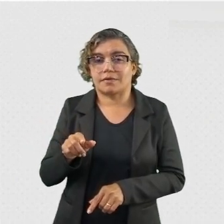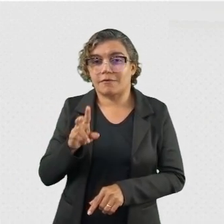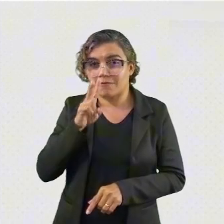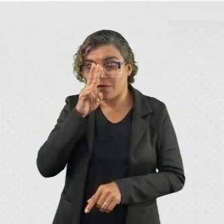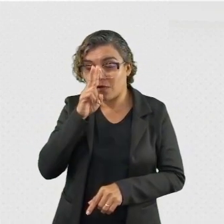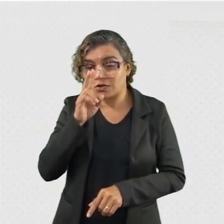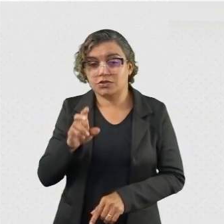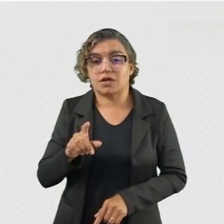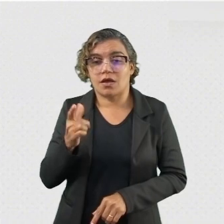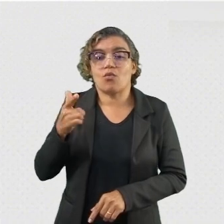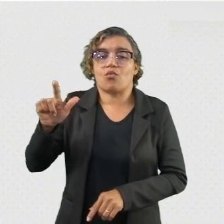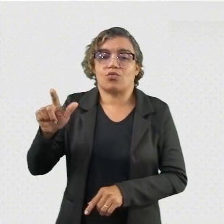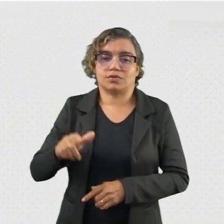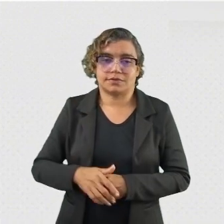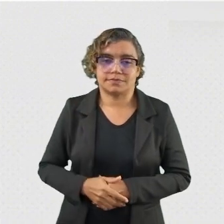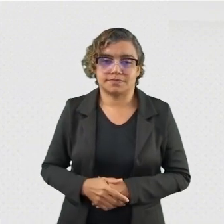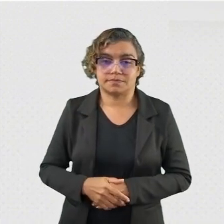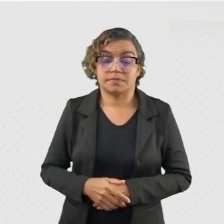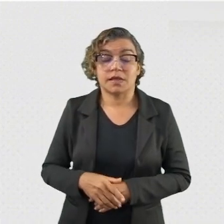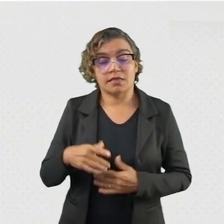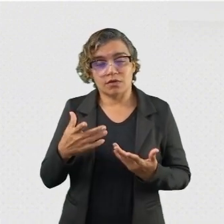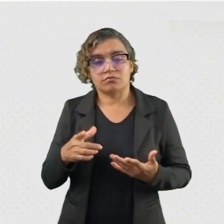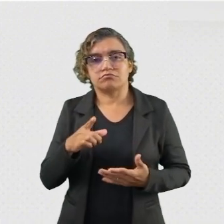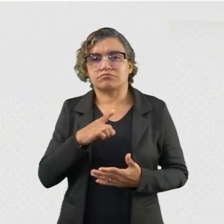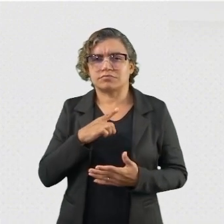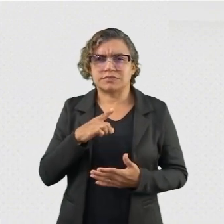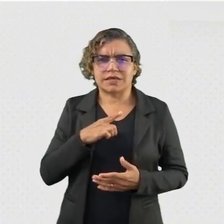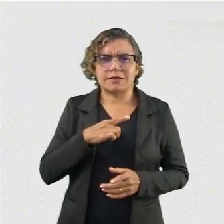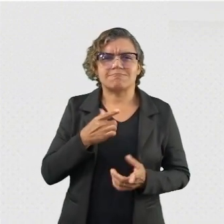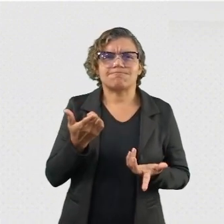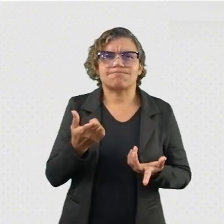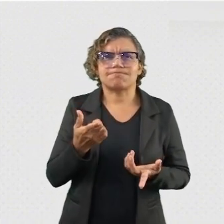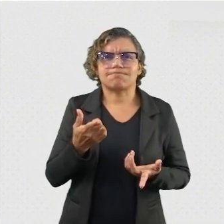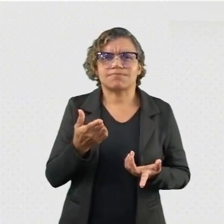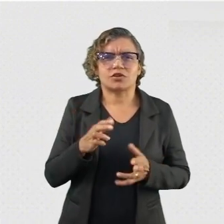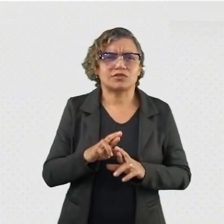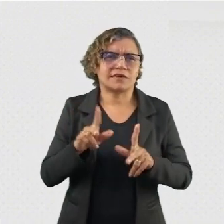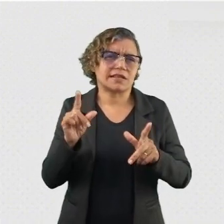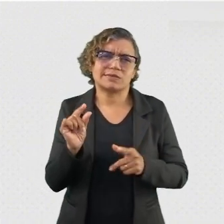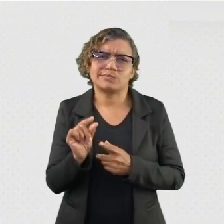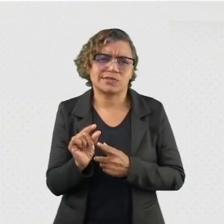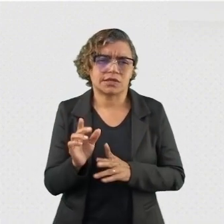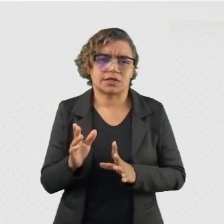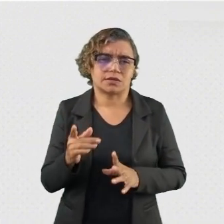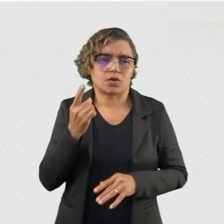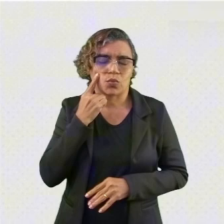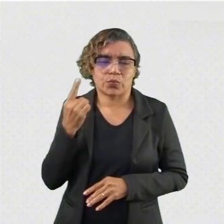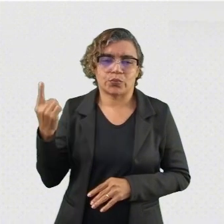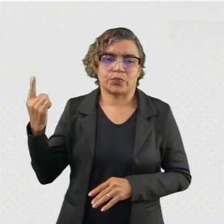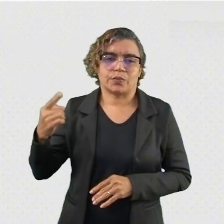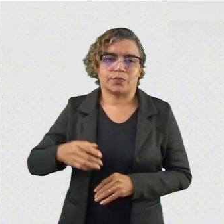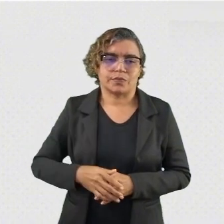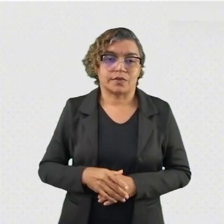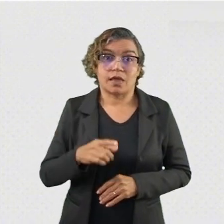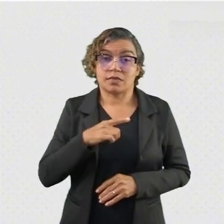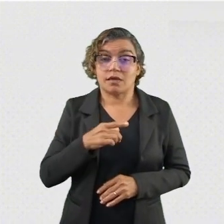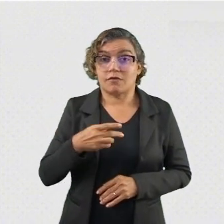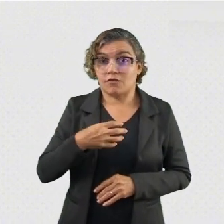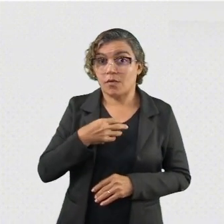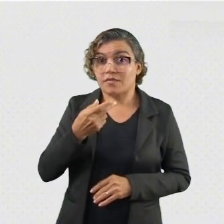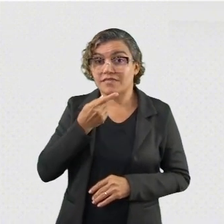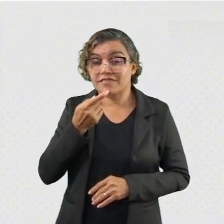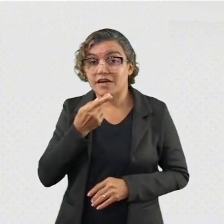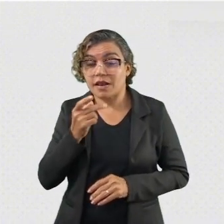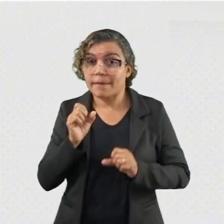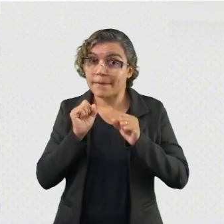a dress, tá? É uma nuance bem pequena, tá bom? E é por isso que eu coloquei aqui. A pronúncia, ela